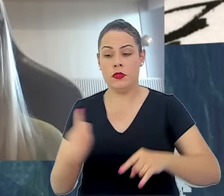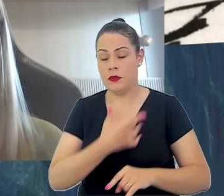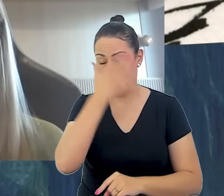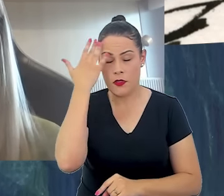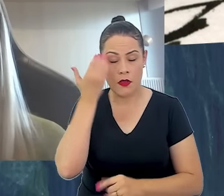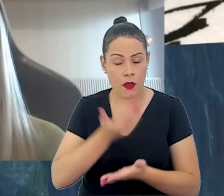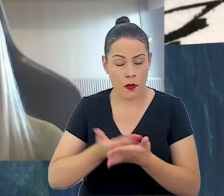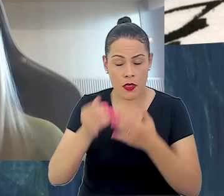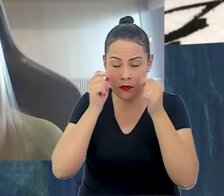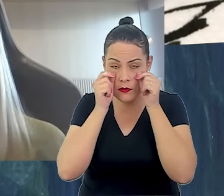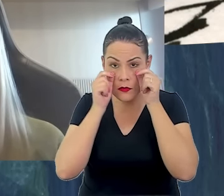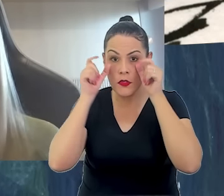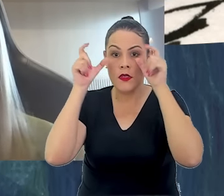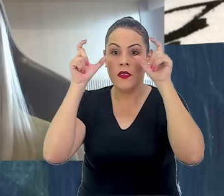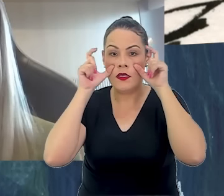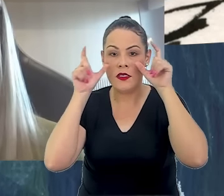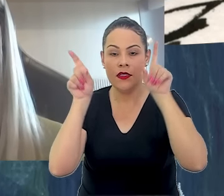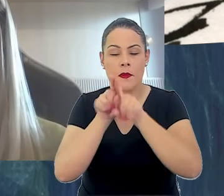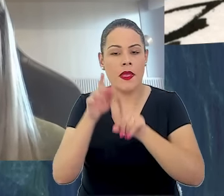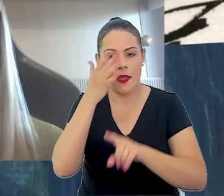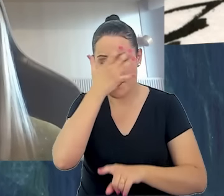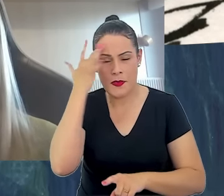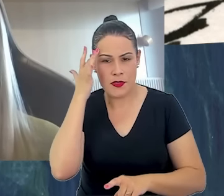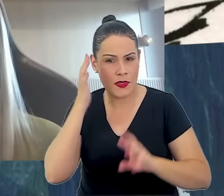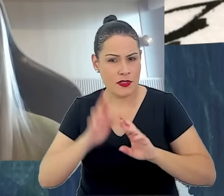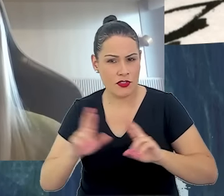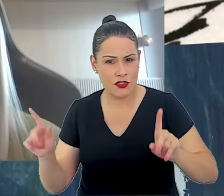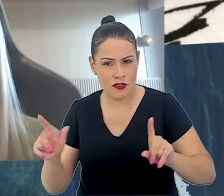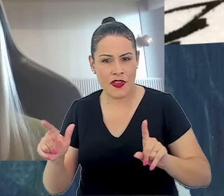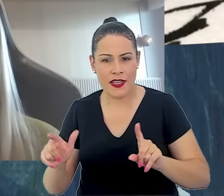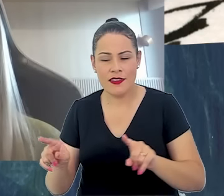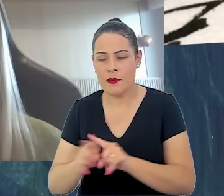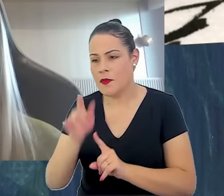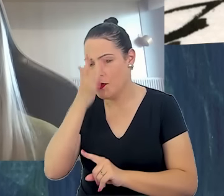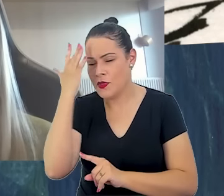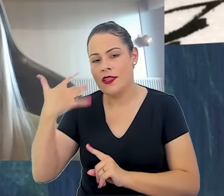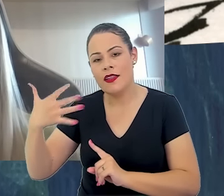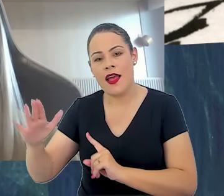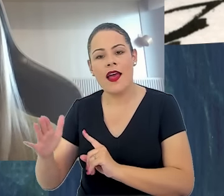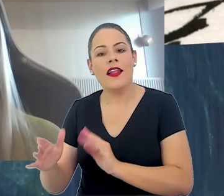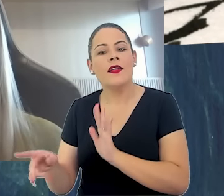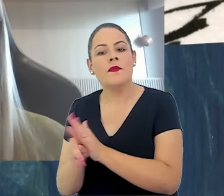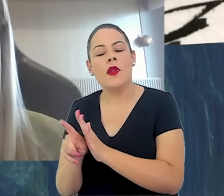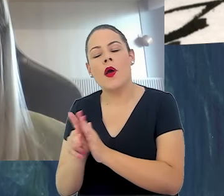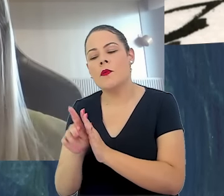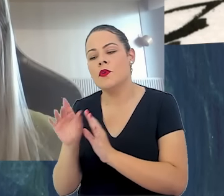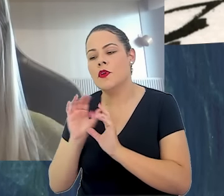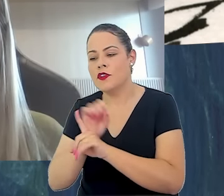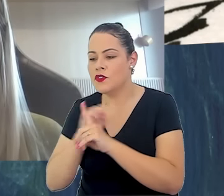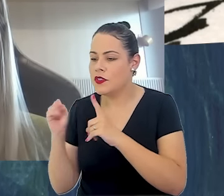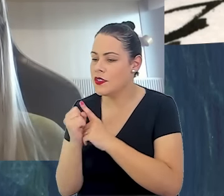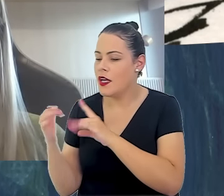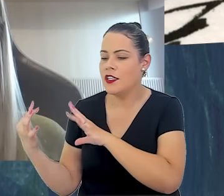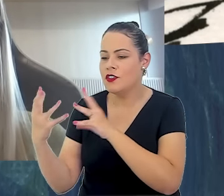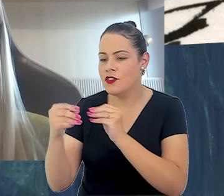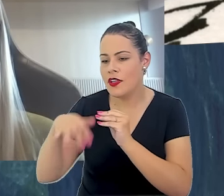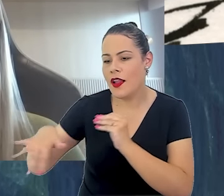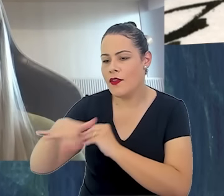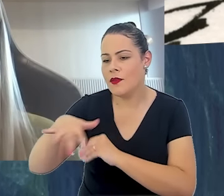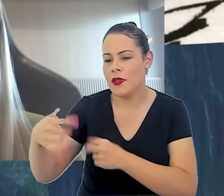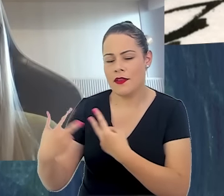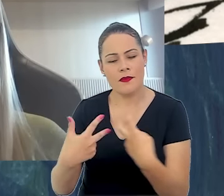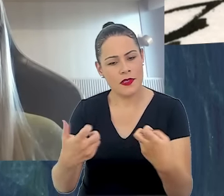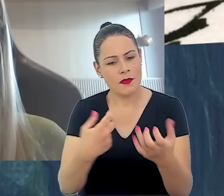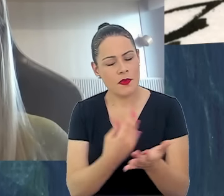né, das pessoas até que não estão ligadas nesse setor, como nós estamos aqui, perceberem, poxa, a urgência, né, e